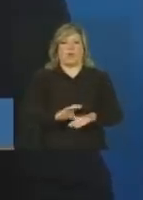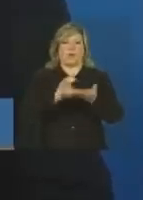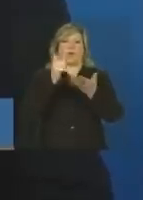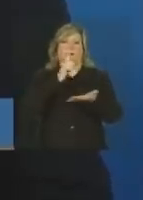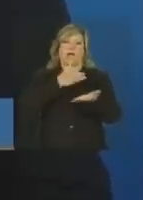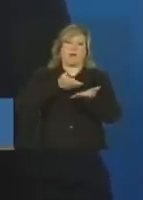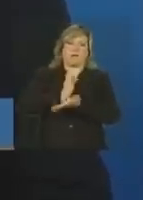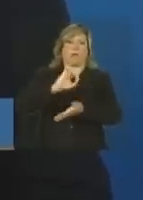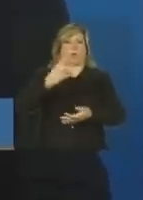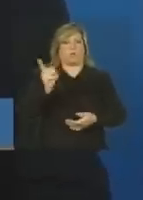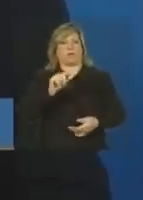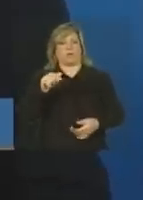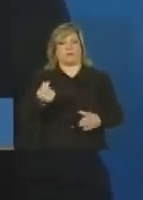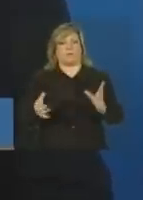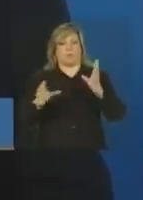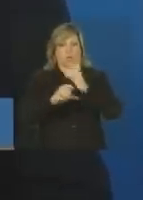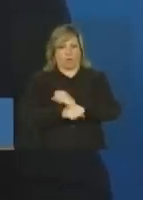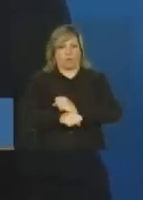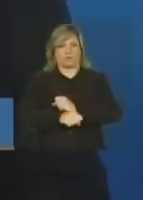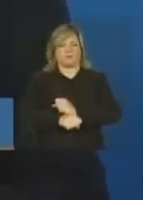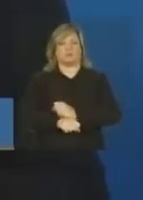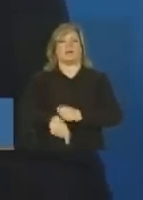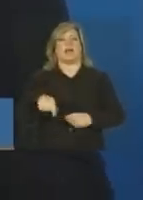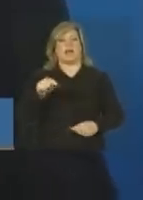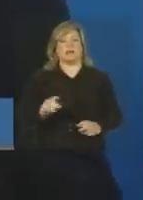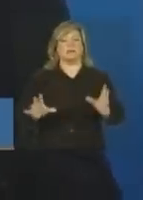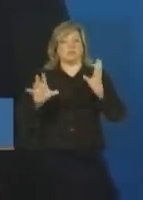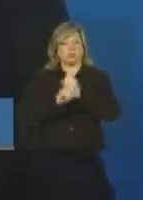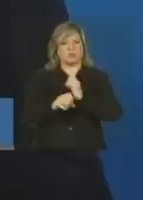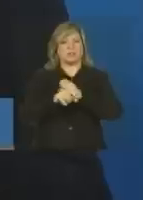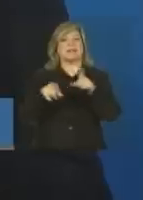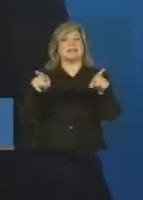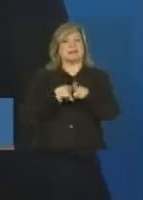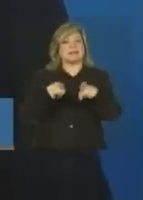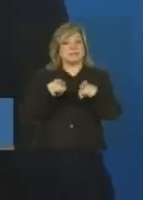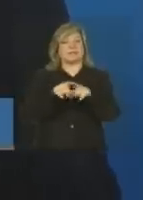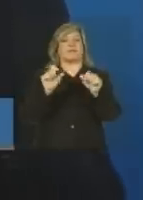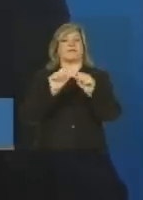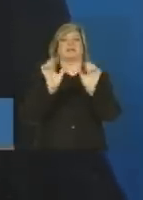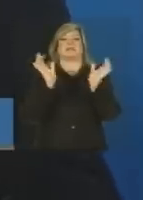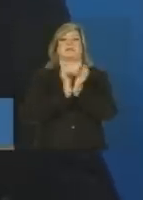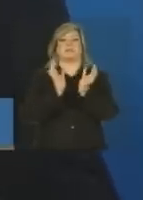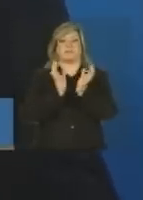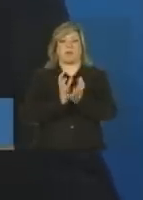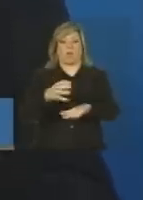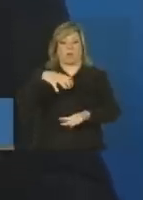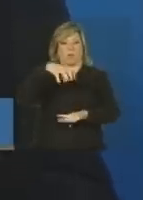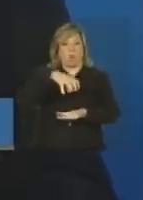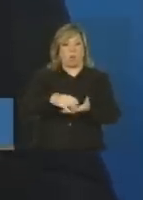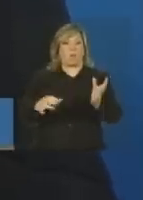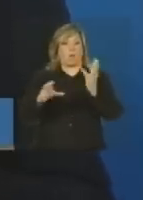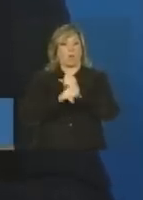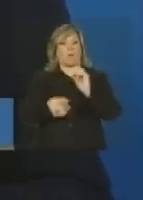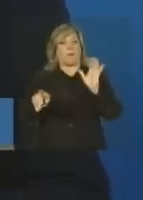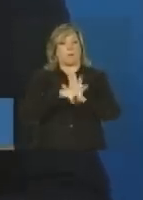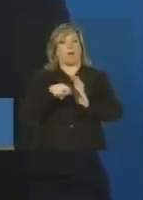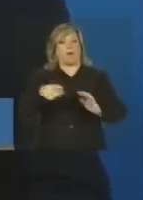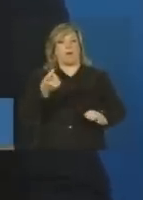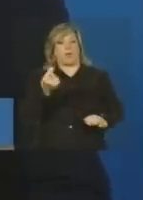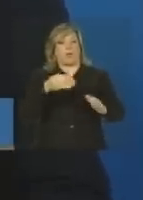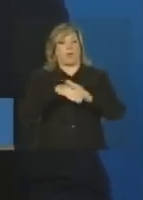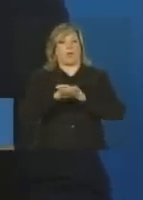aprovar ou não essas contas, essas contas também faz parte de um grupo de contas do próprio fundo, que